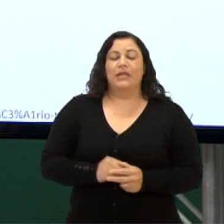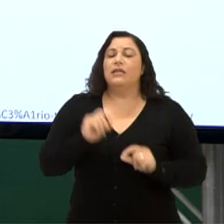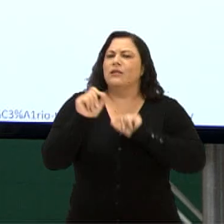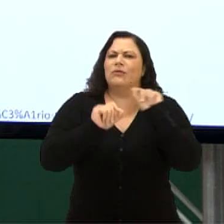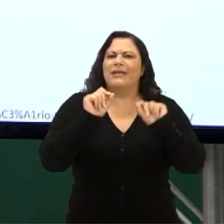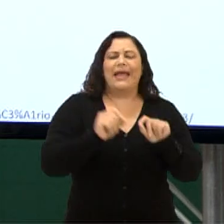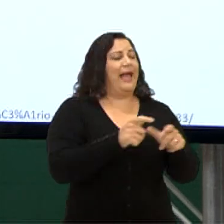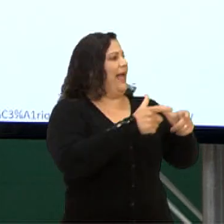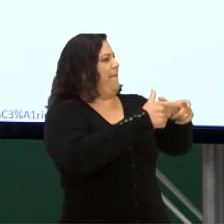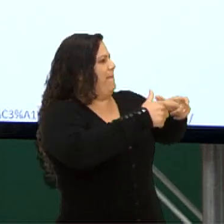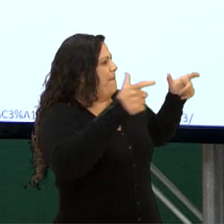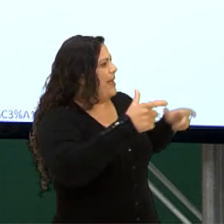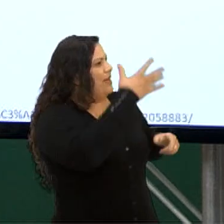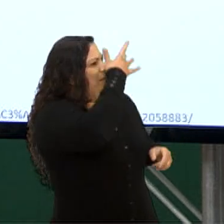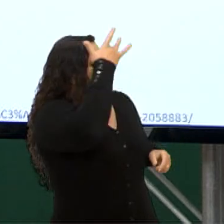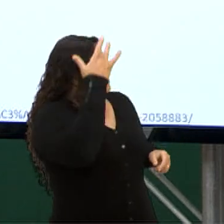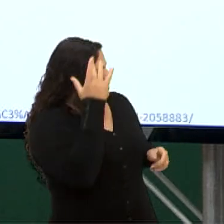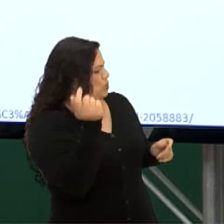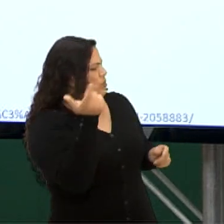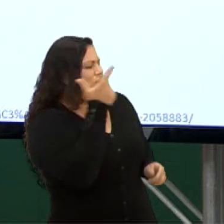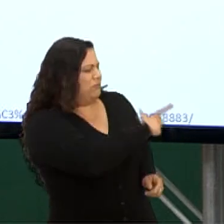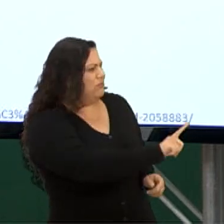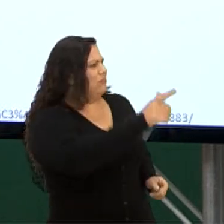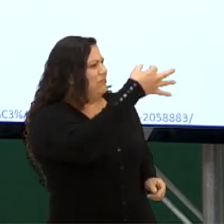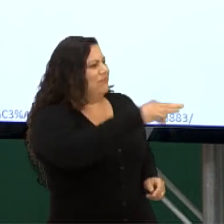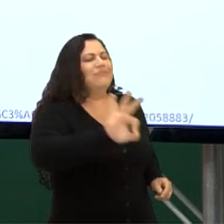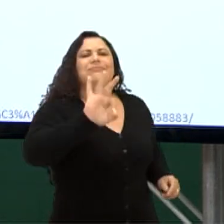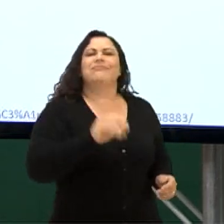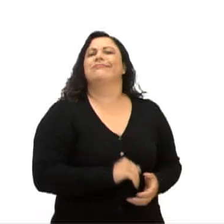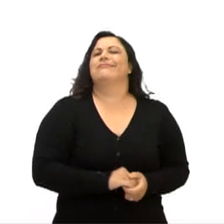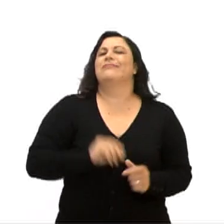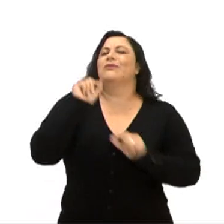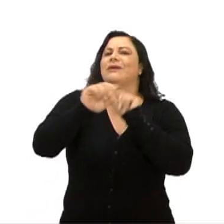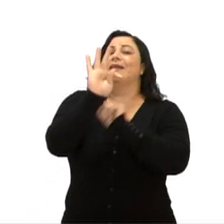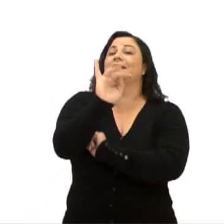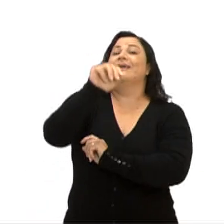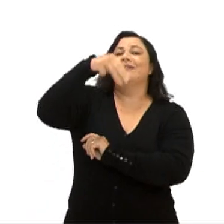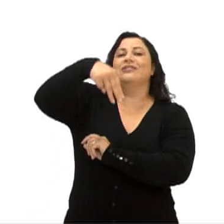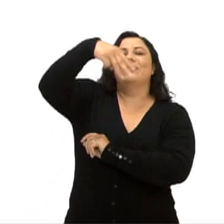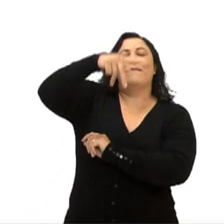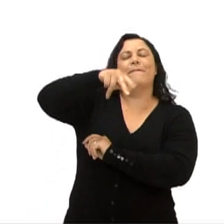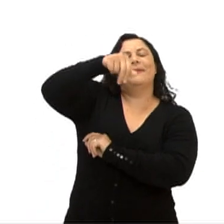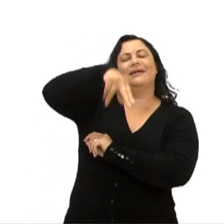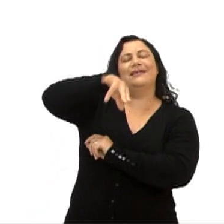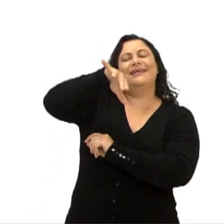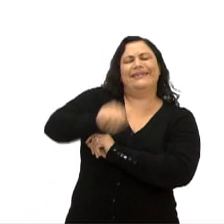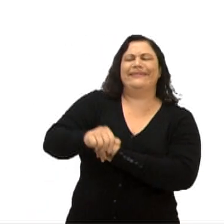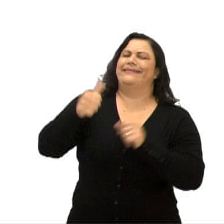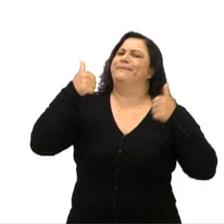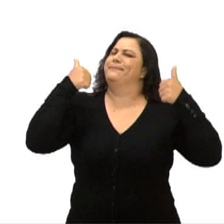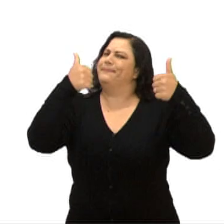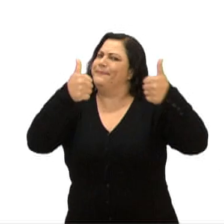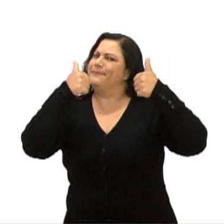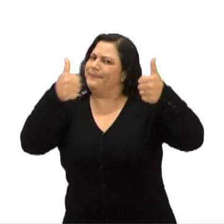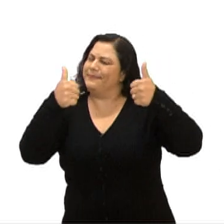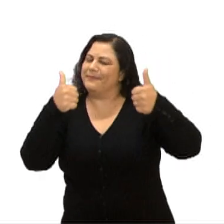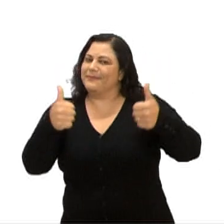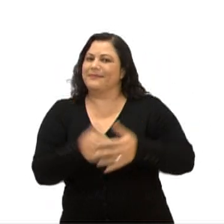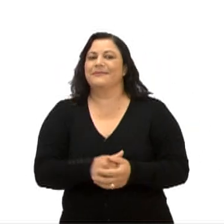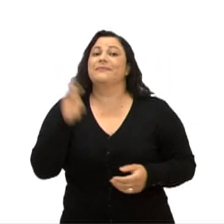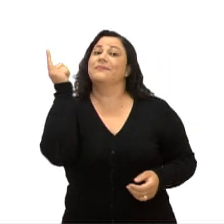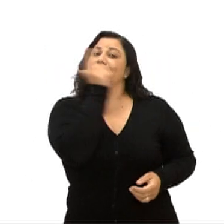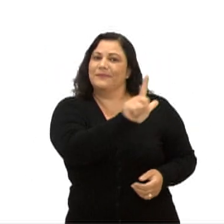acertou. 51% disse que é a membrana timpânica. O pessoal está prestando atenção. Obrigado, Fran, que com certeza